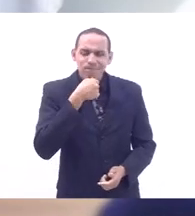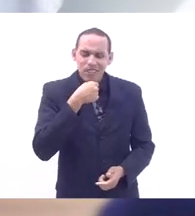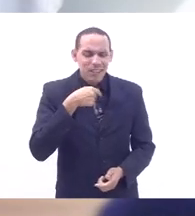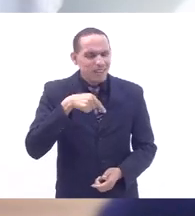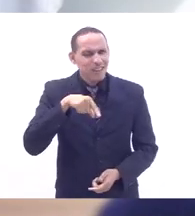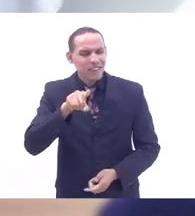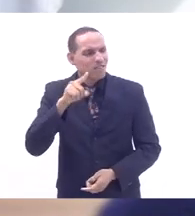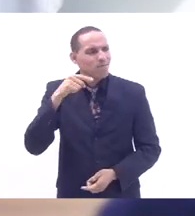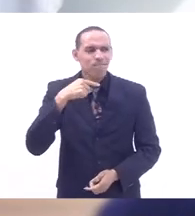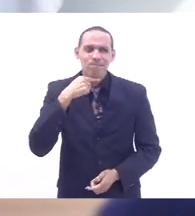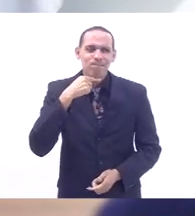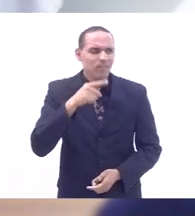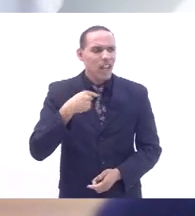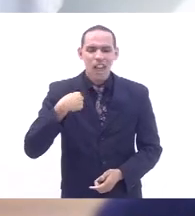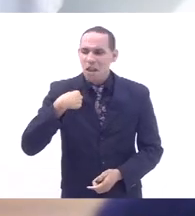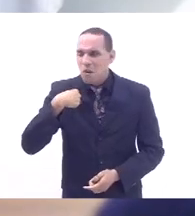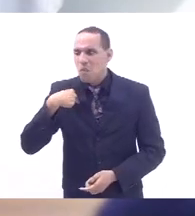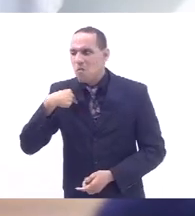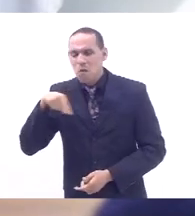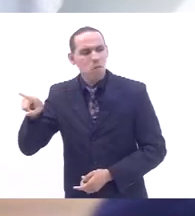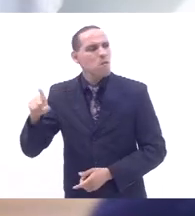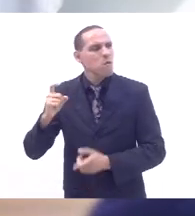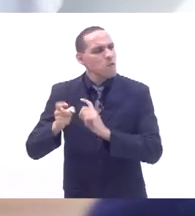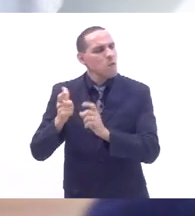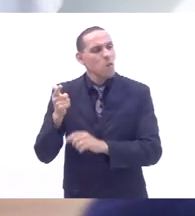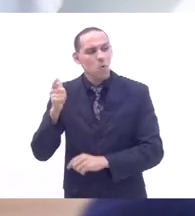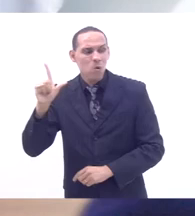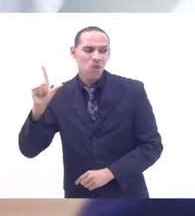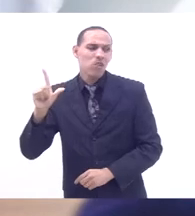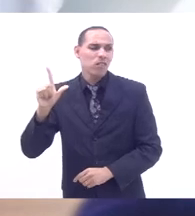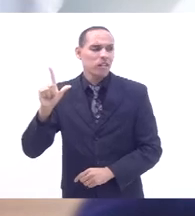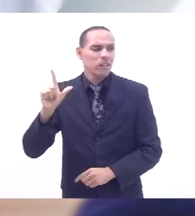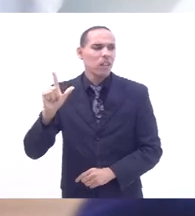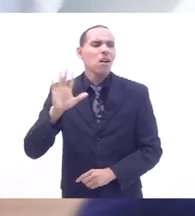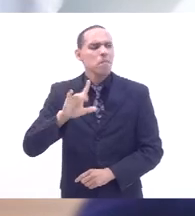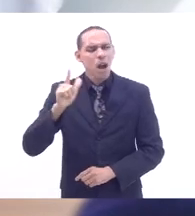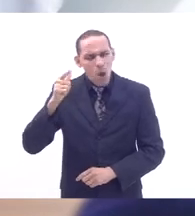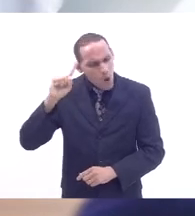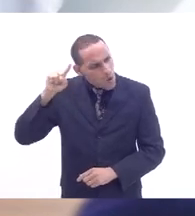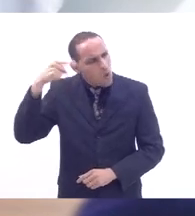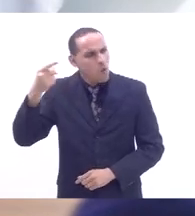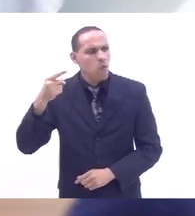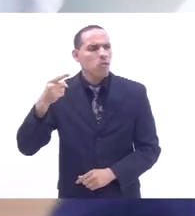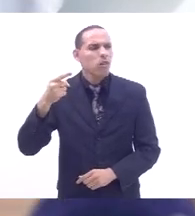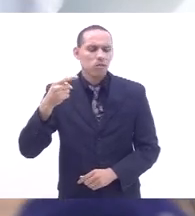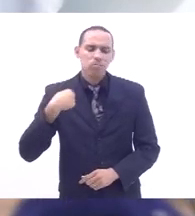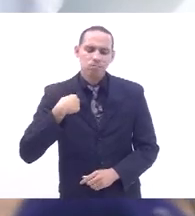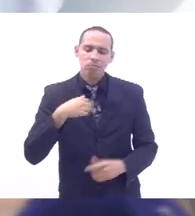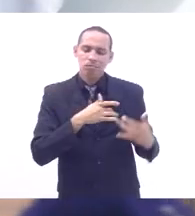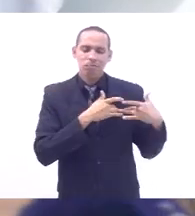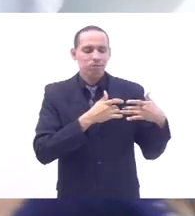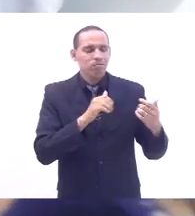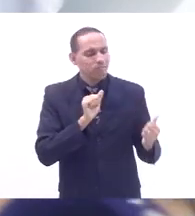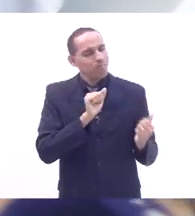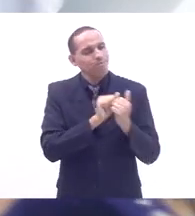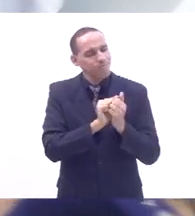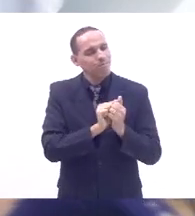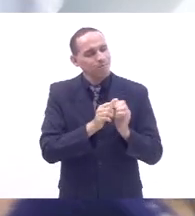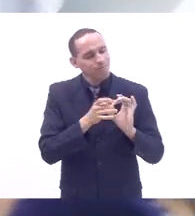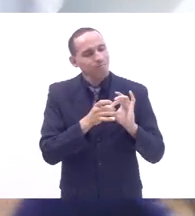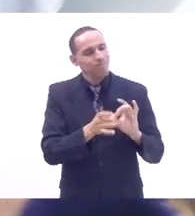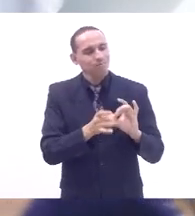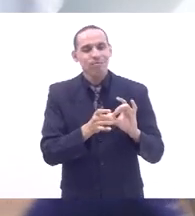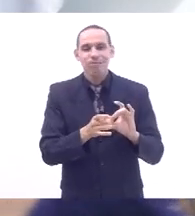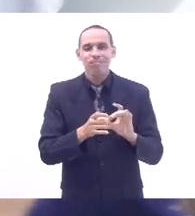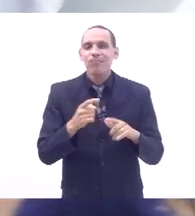poder, vou ter que sair, vou ter que resolver outras coisas, mas a próxima que tiver, você pode contar comigo, que aqui dentro também já é